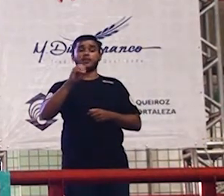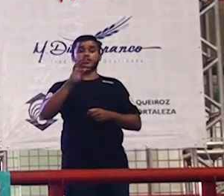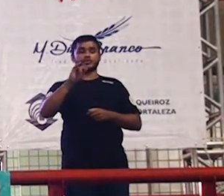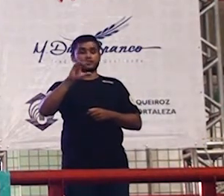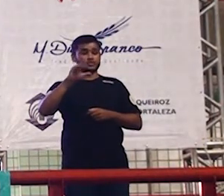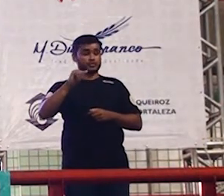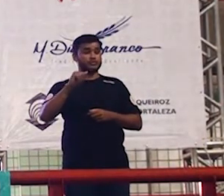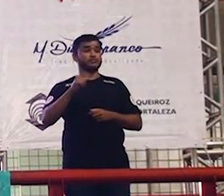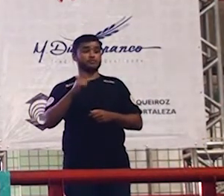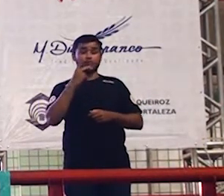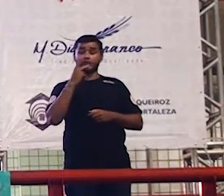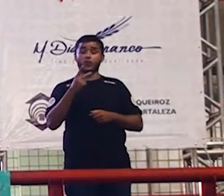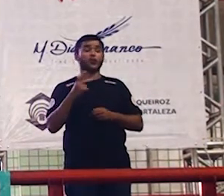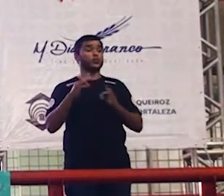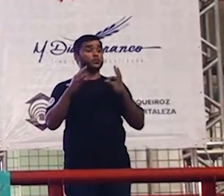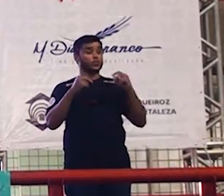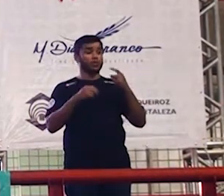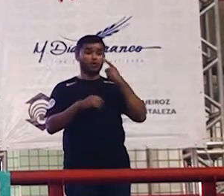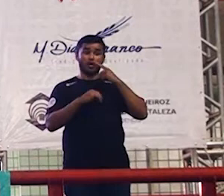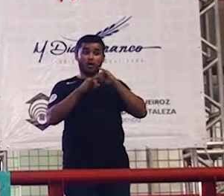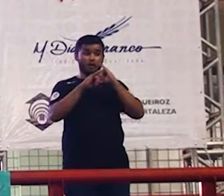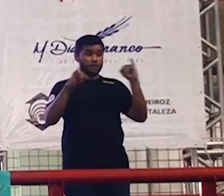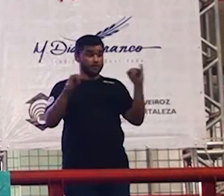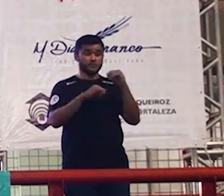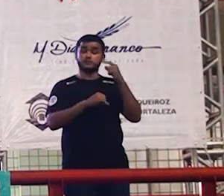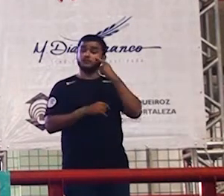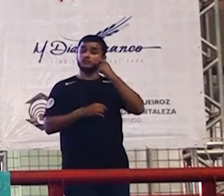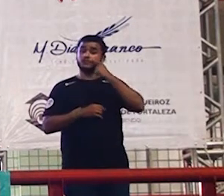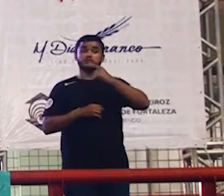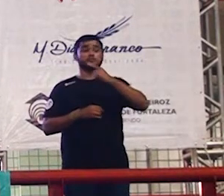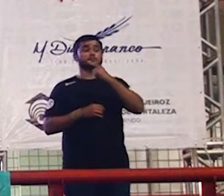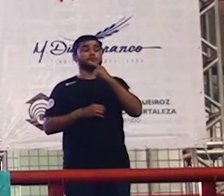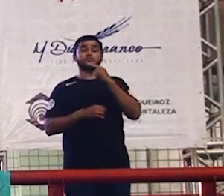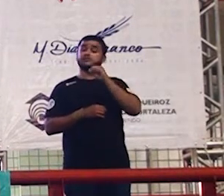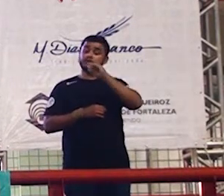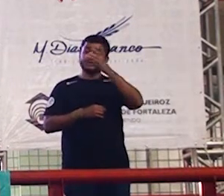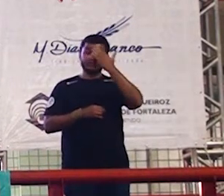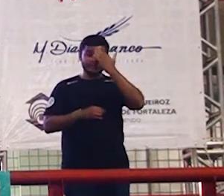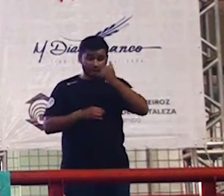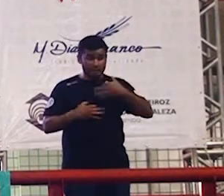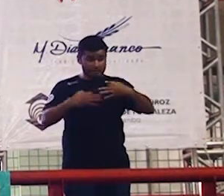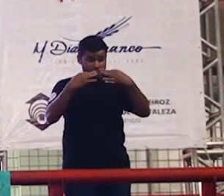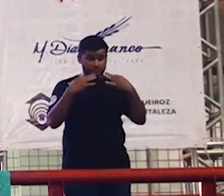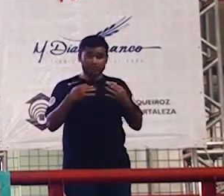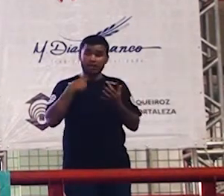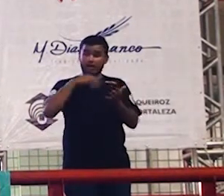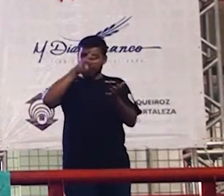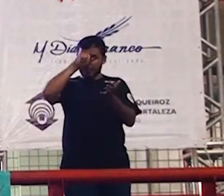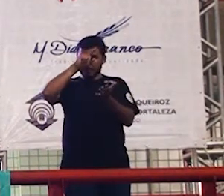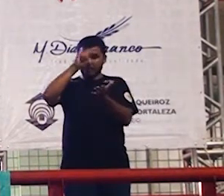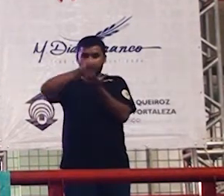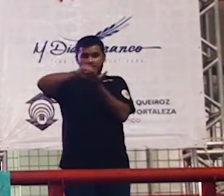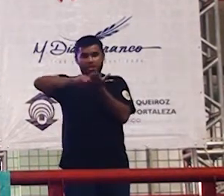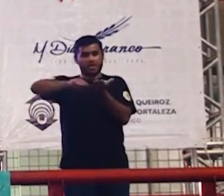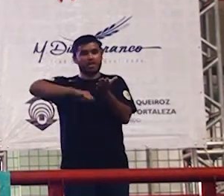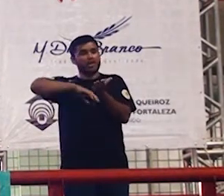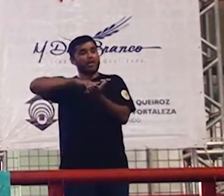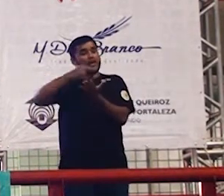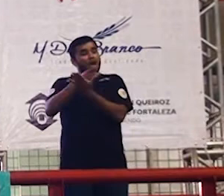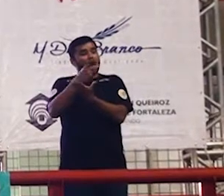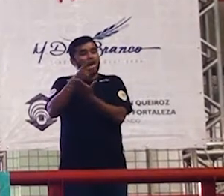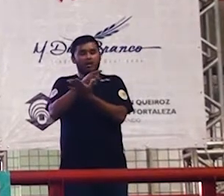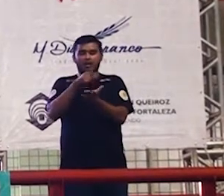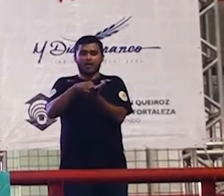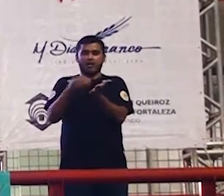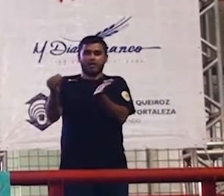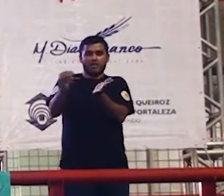o certo e erra, porque na sua perspectiva o erro vai dar mais expressividade ao seu